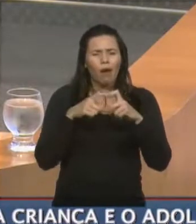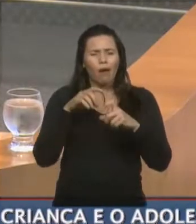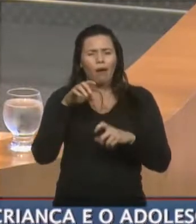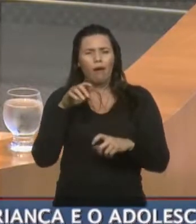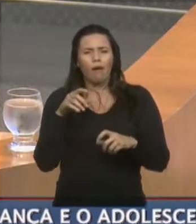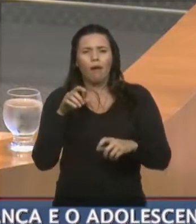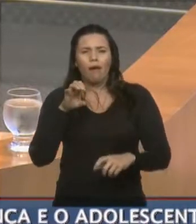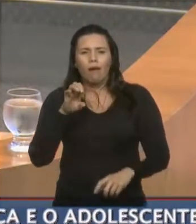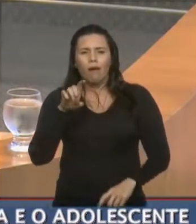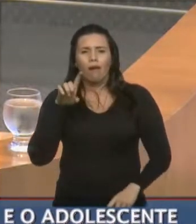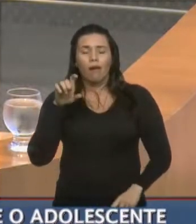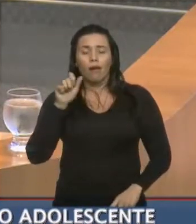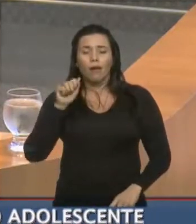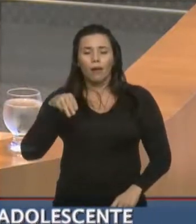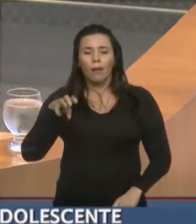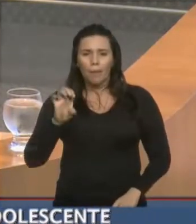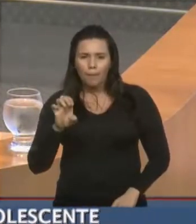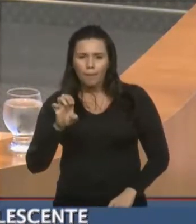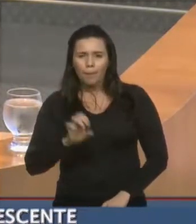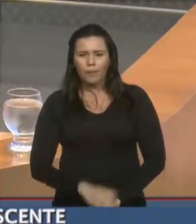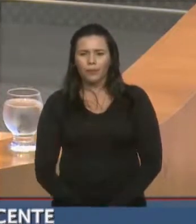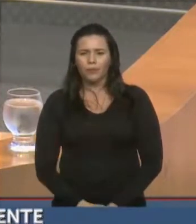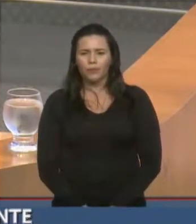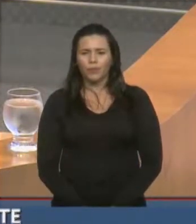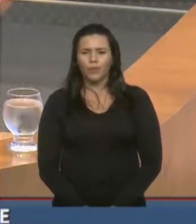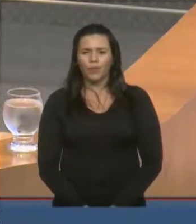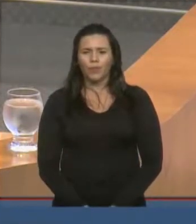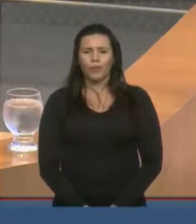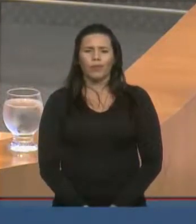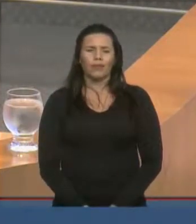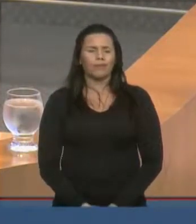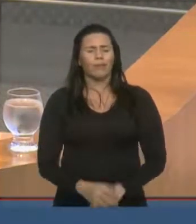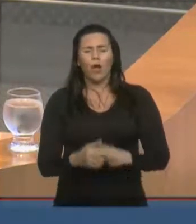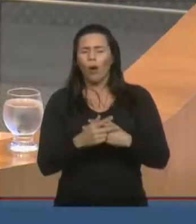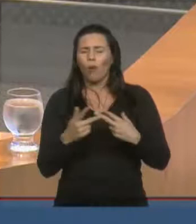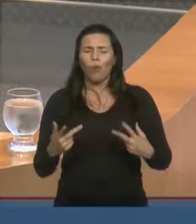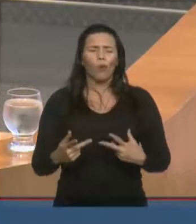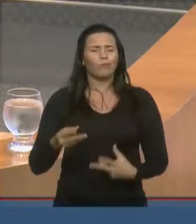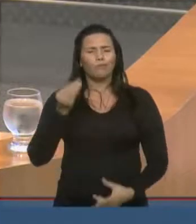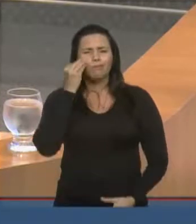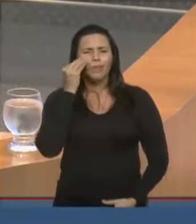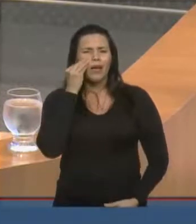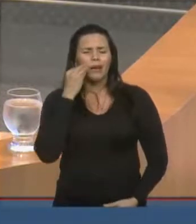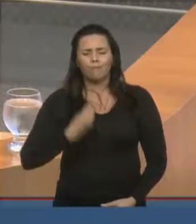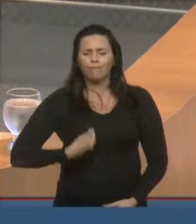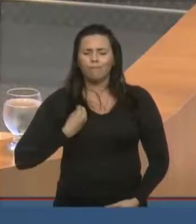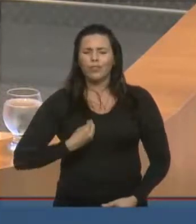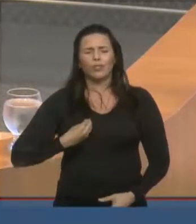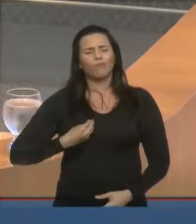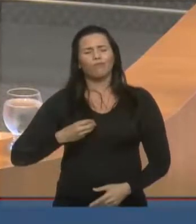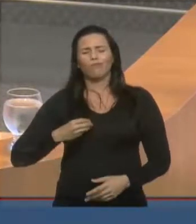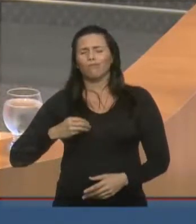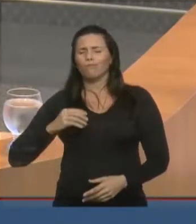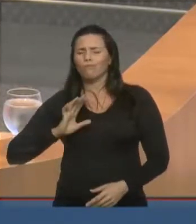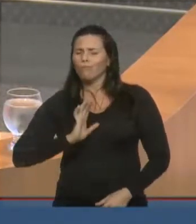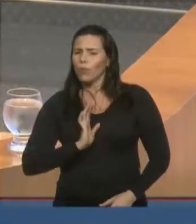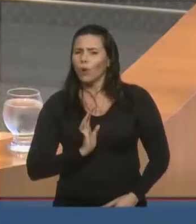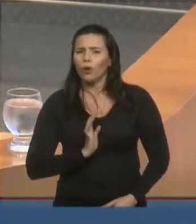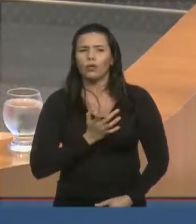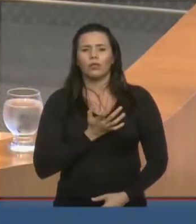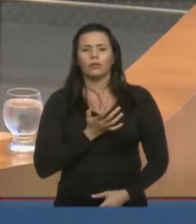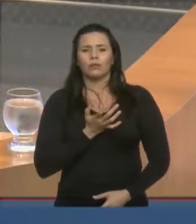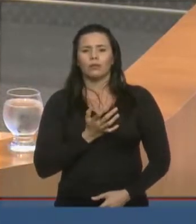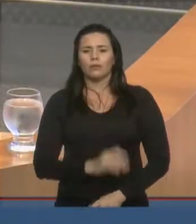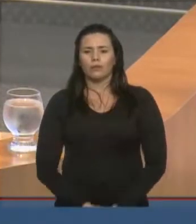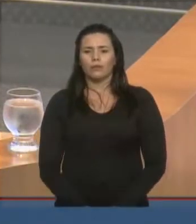e uma tragédia na sequência todinha. Tudo é tragédia que vai acontecer na sequência. O que vai diminuir o impacto da tragédia é o atendimento